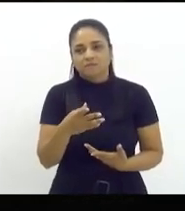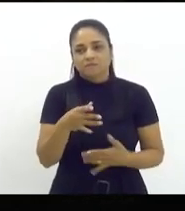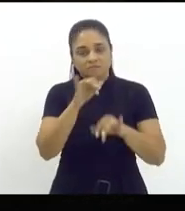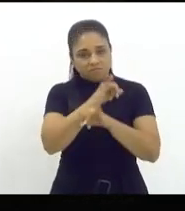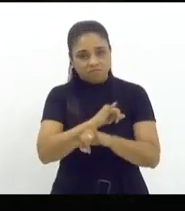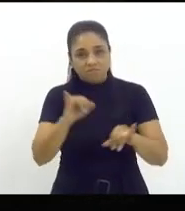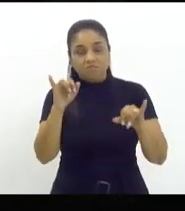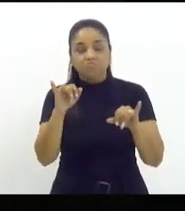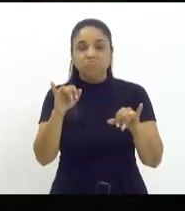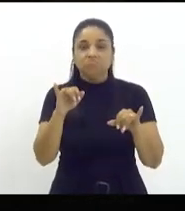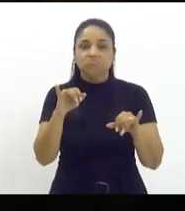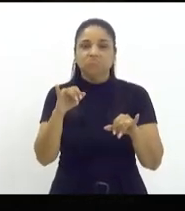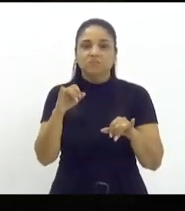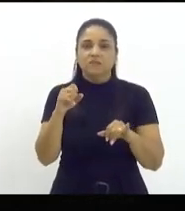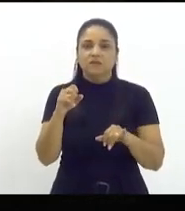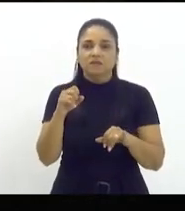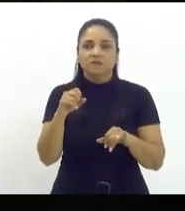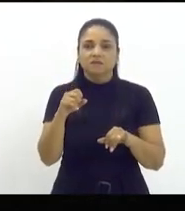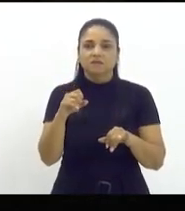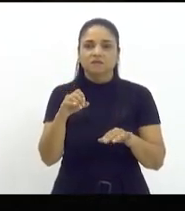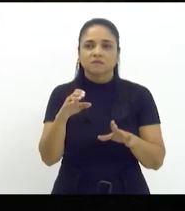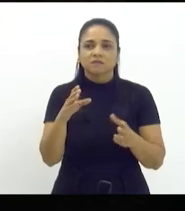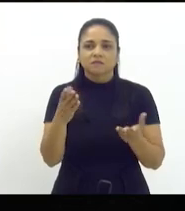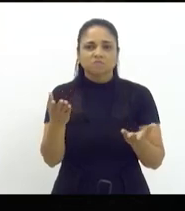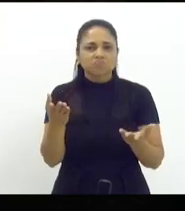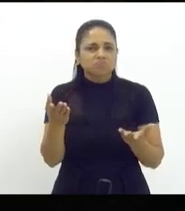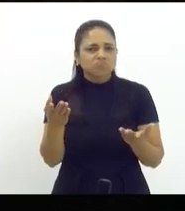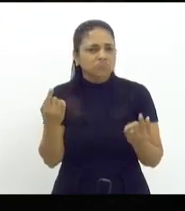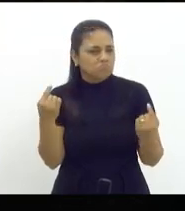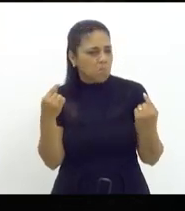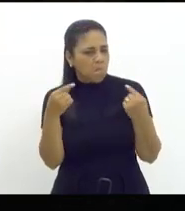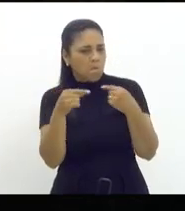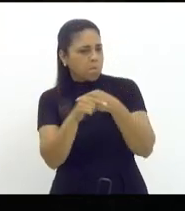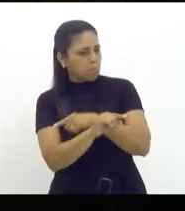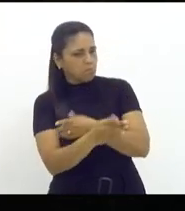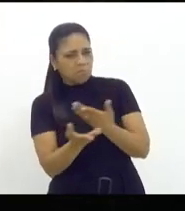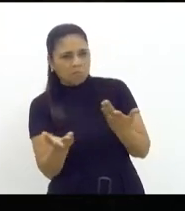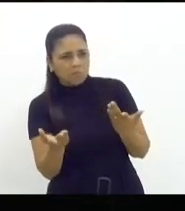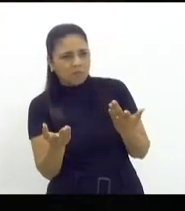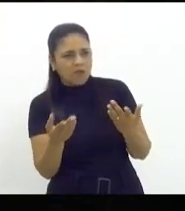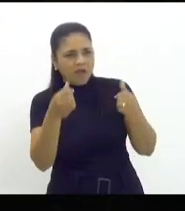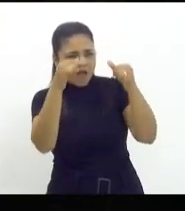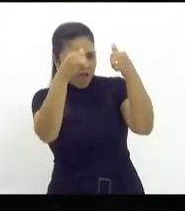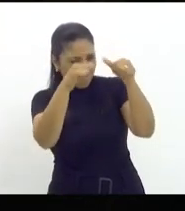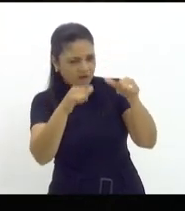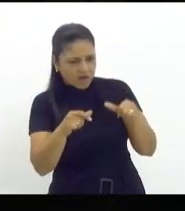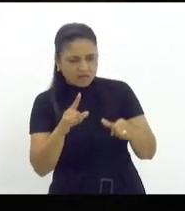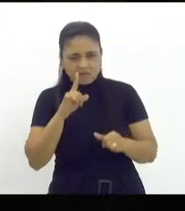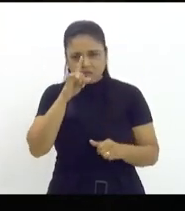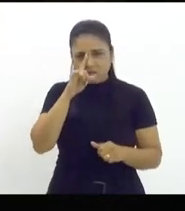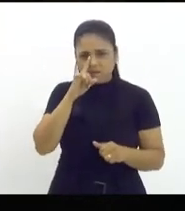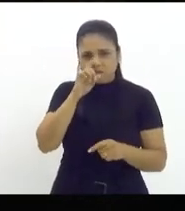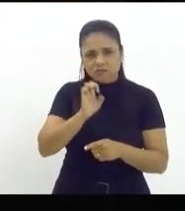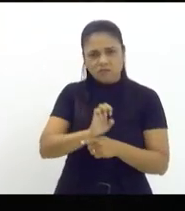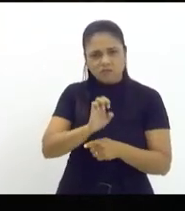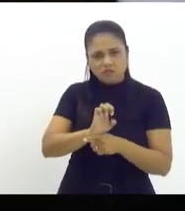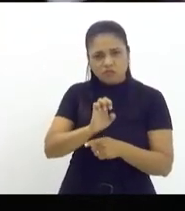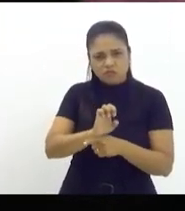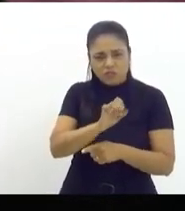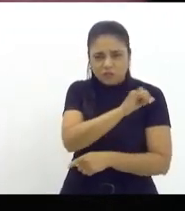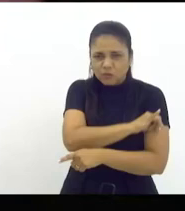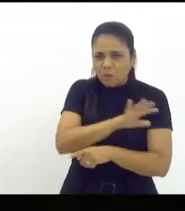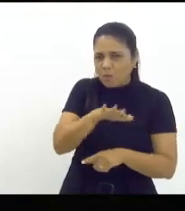bom aí alguém mais que contrassenso Deputado como é que a avaliação de risco do Estado melhorou